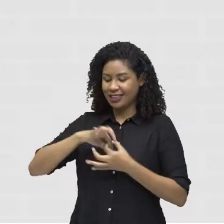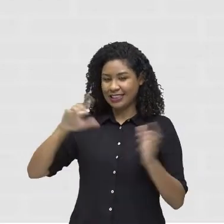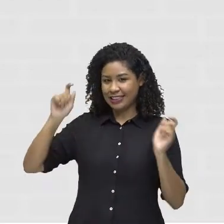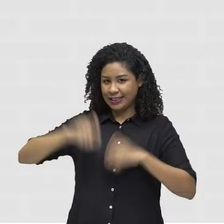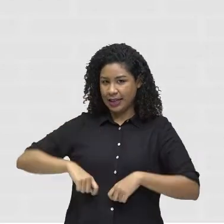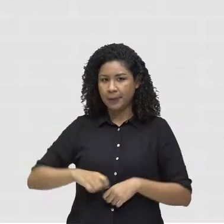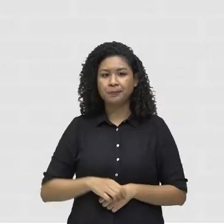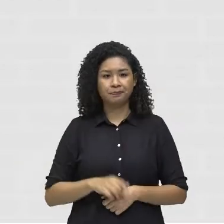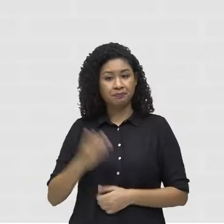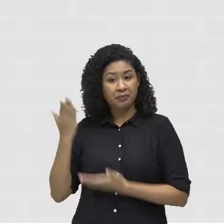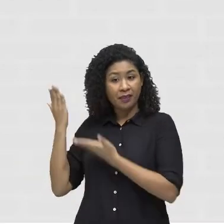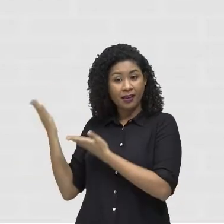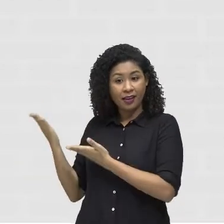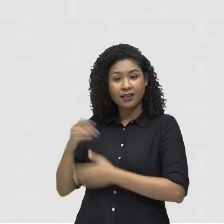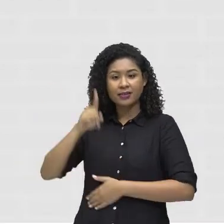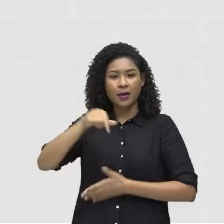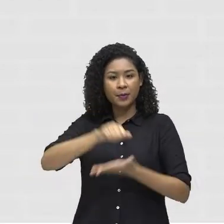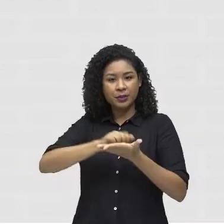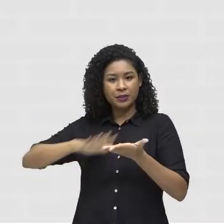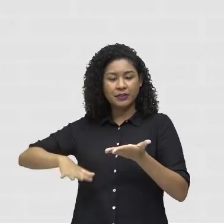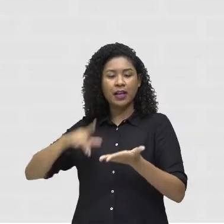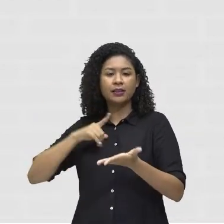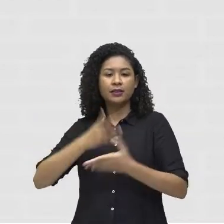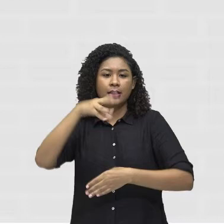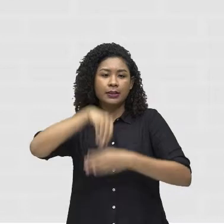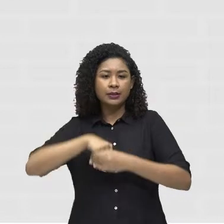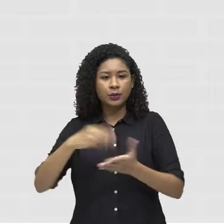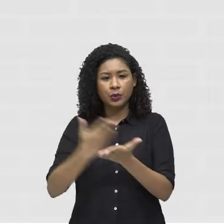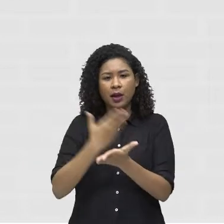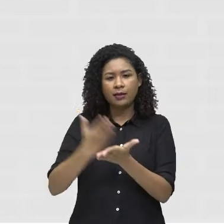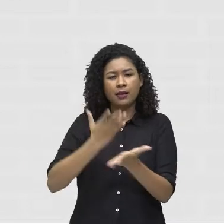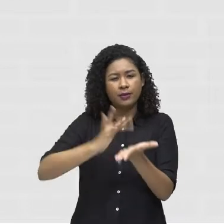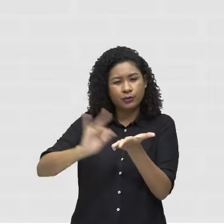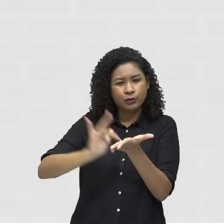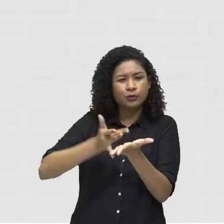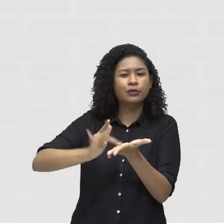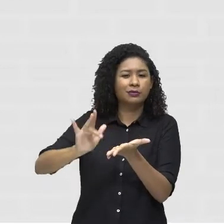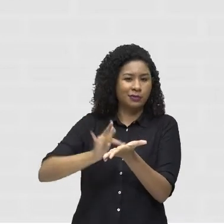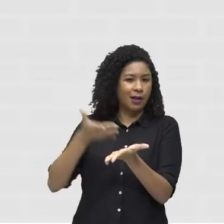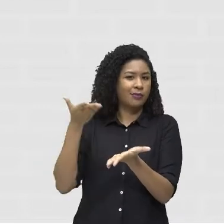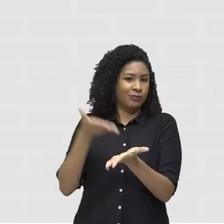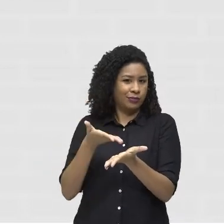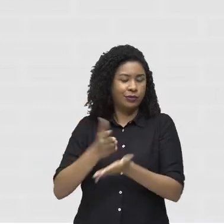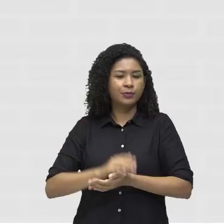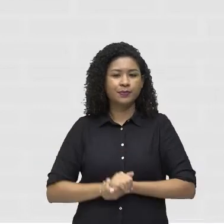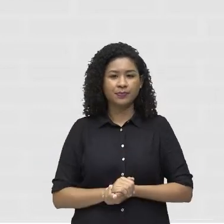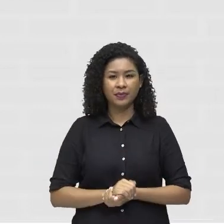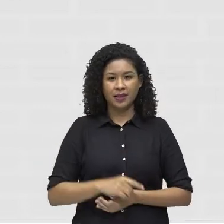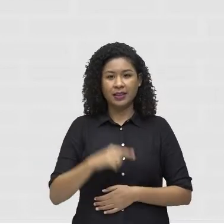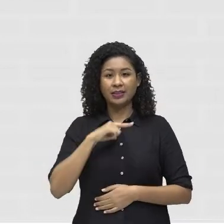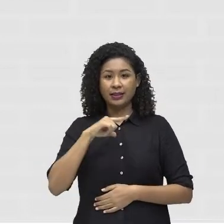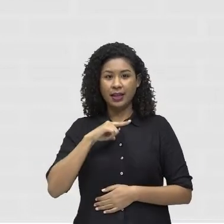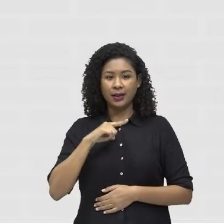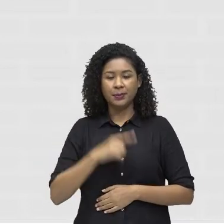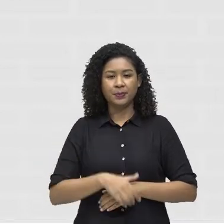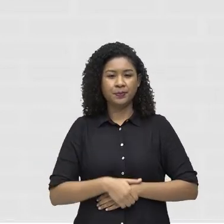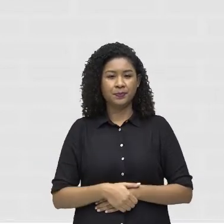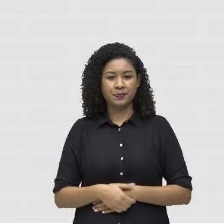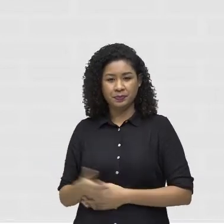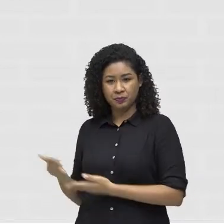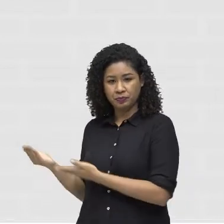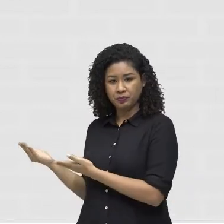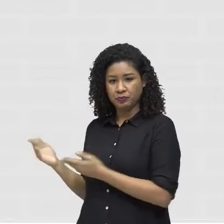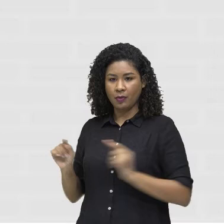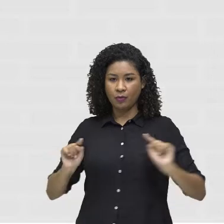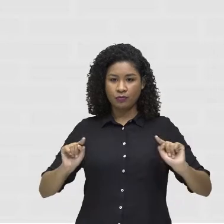caderno digital, que aí todos os estudantes têm acesso a esse caderno, tá? Nós tiramos isso aí do caderno da Gabi, tá bom? Olha aí, @caderno da Gabi, você